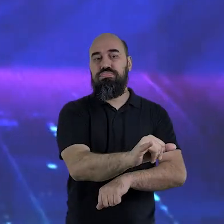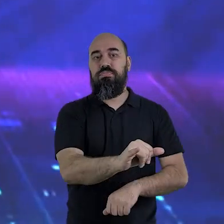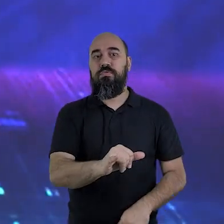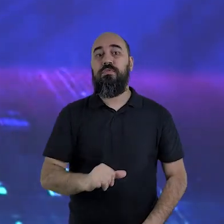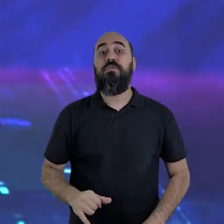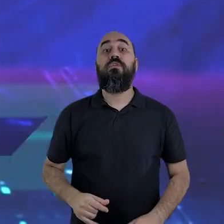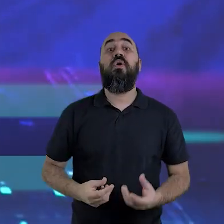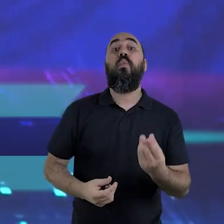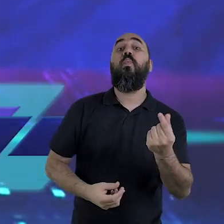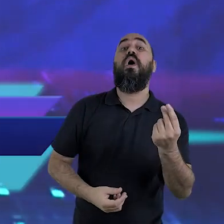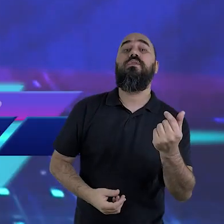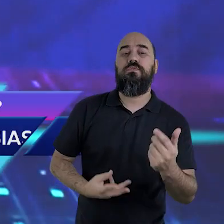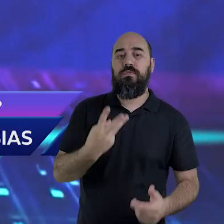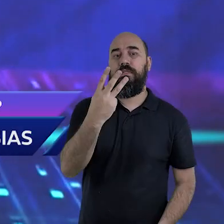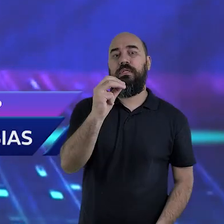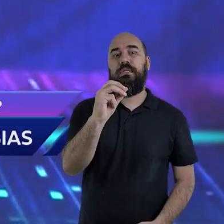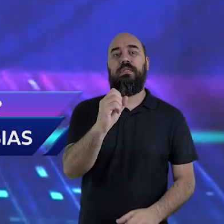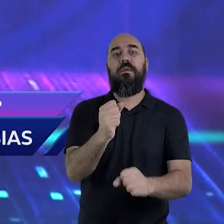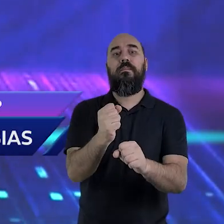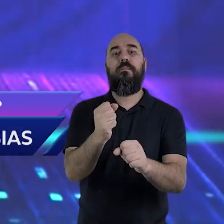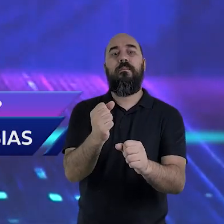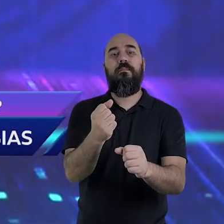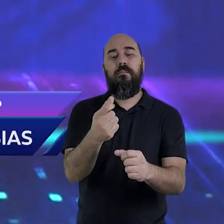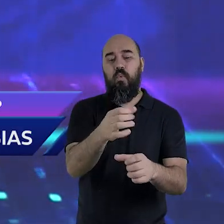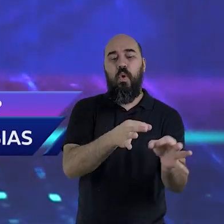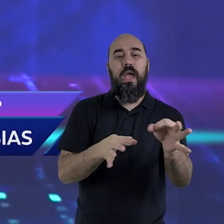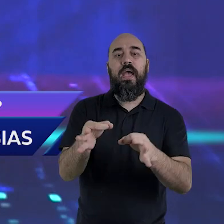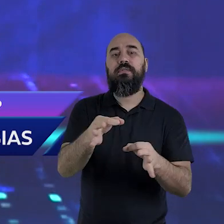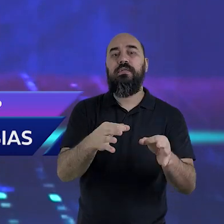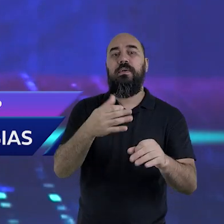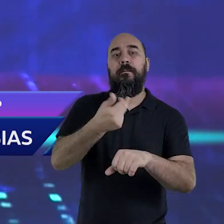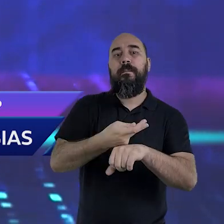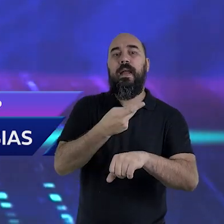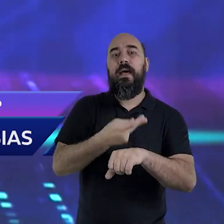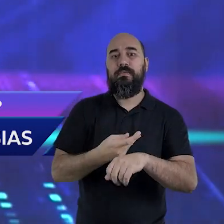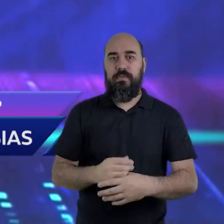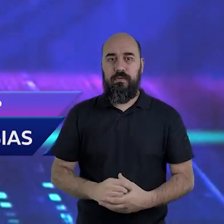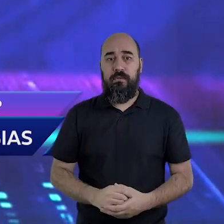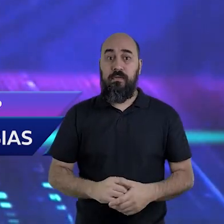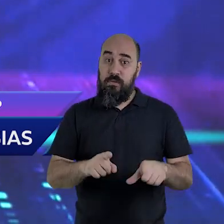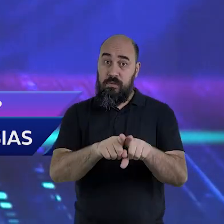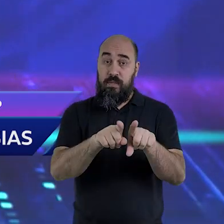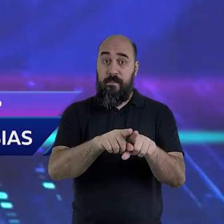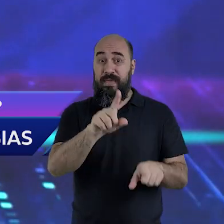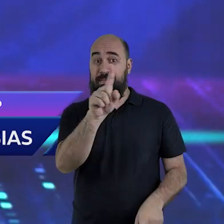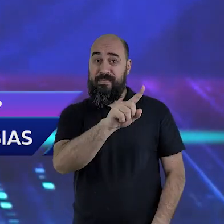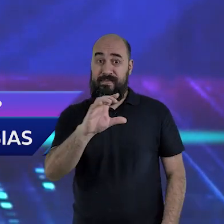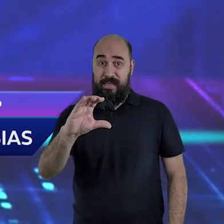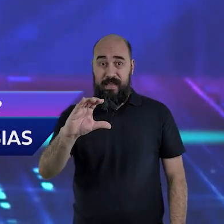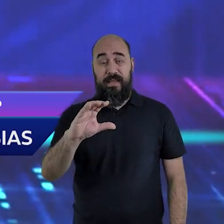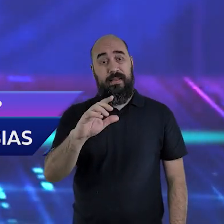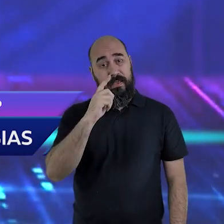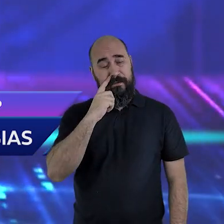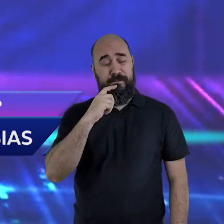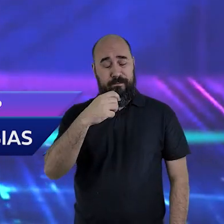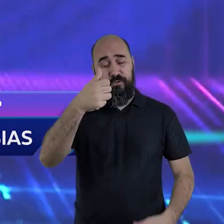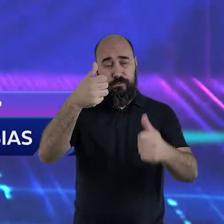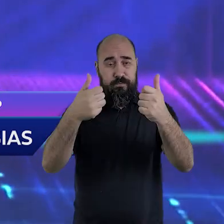foi 30 moedas de prata. Também predito em Zacarias capítulo 11, versos 12 e 13. O